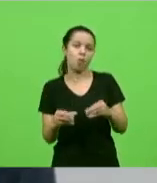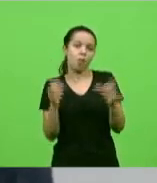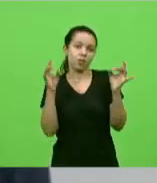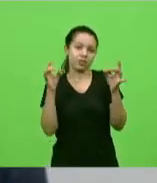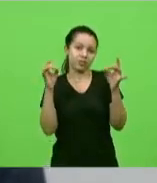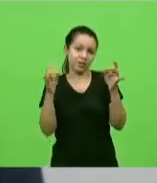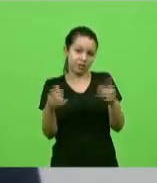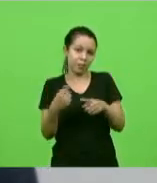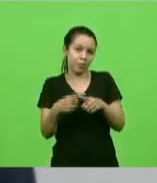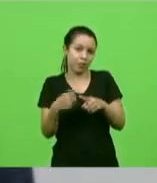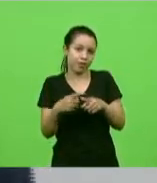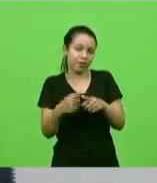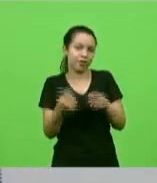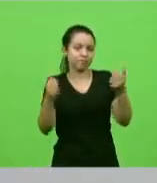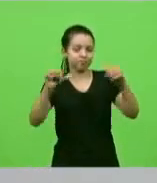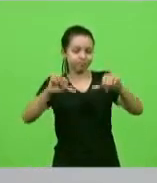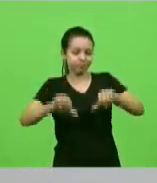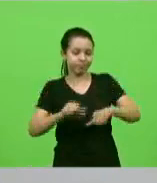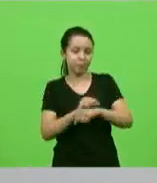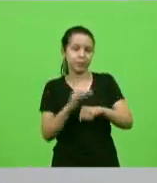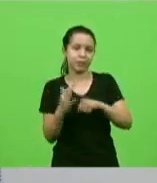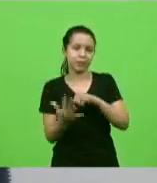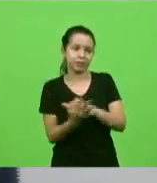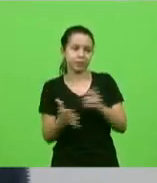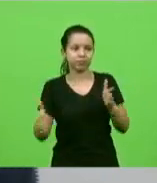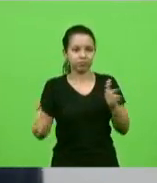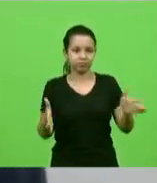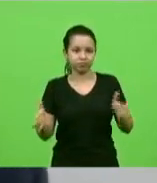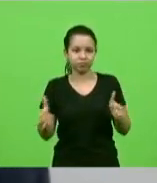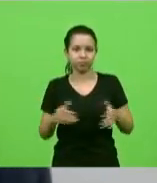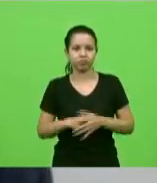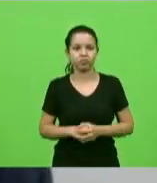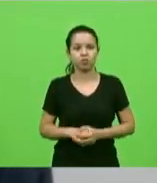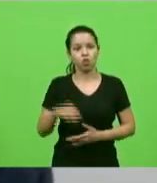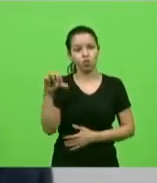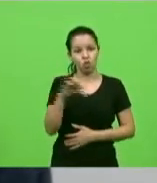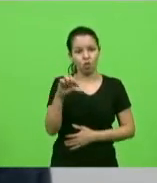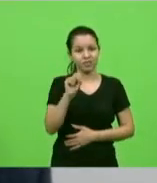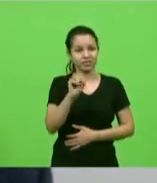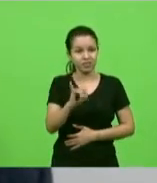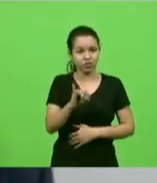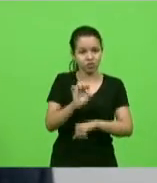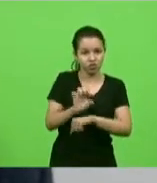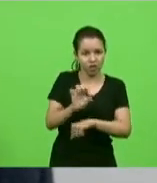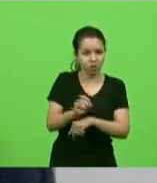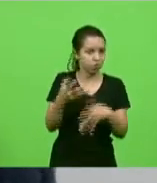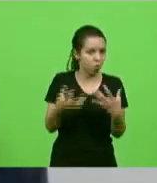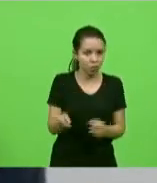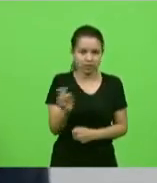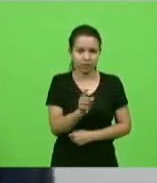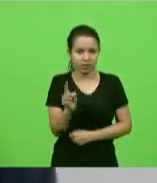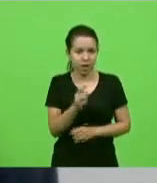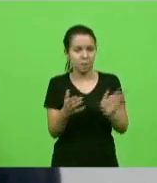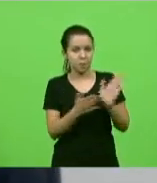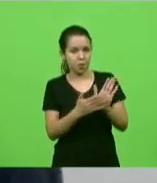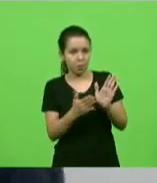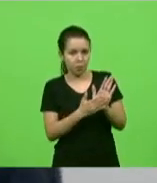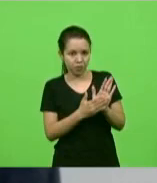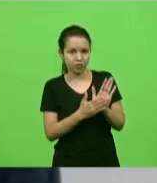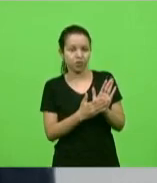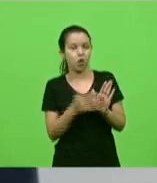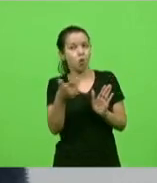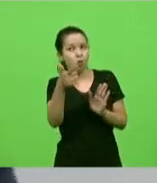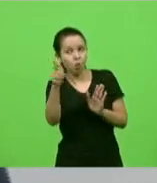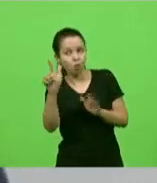em razão da crise trazida pela pandemia. 9. Se o Estado não aceitar a proposta ofertada, outro Estado